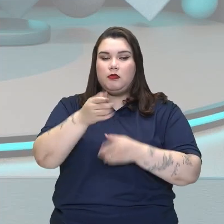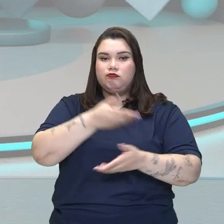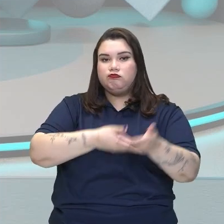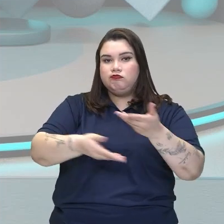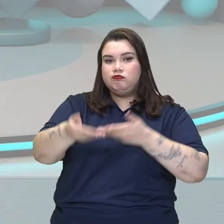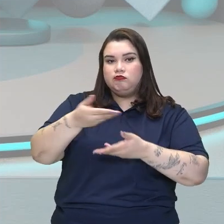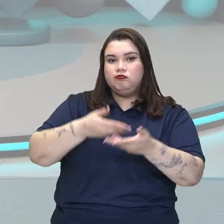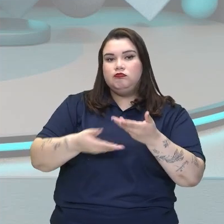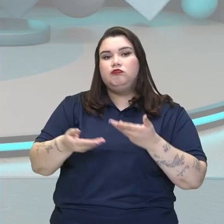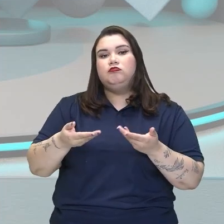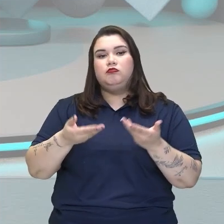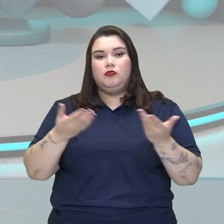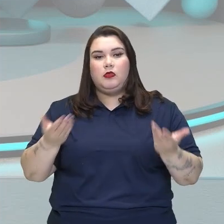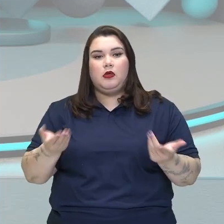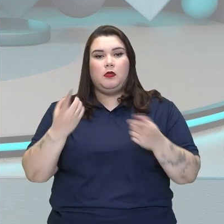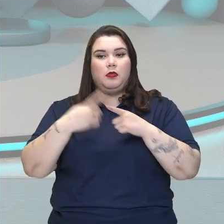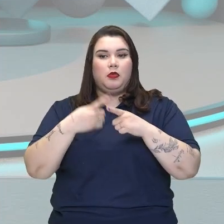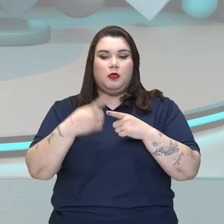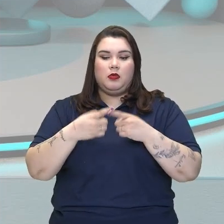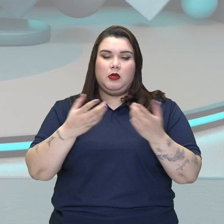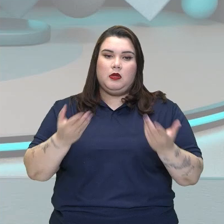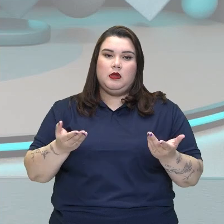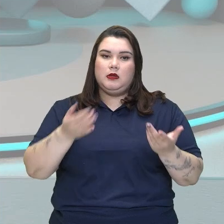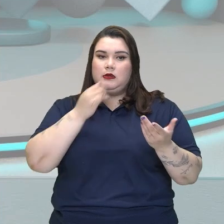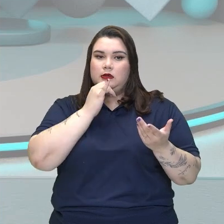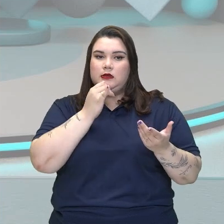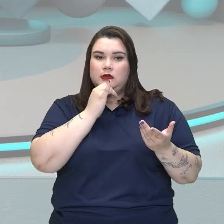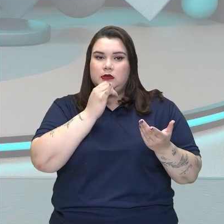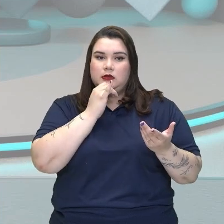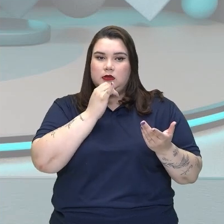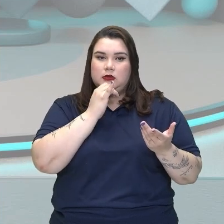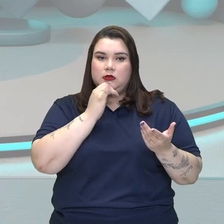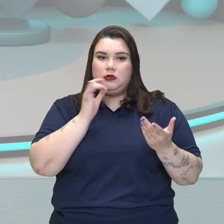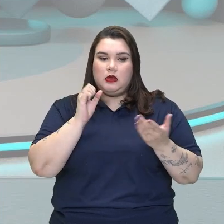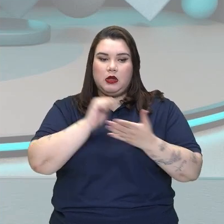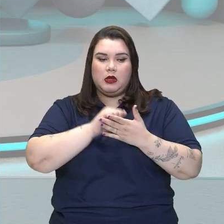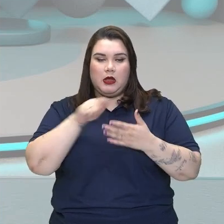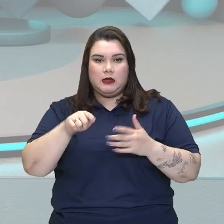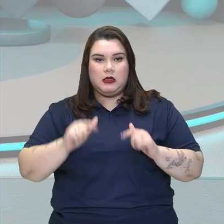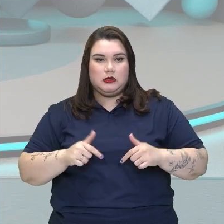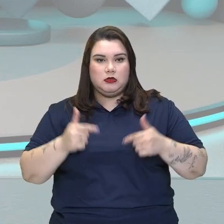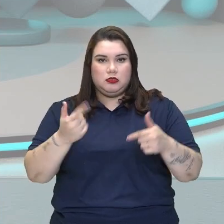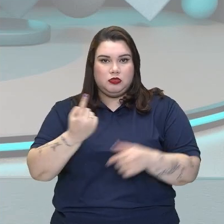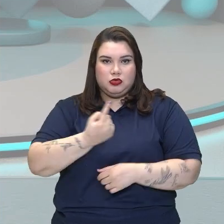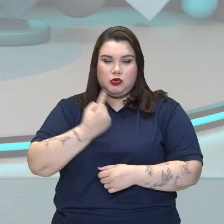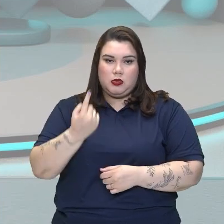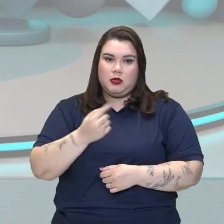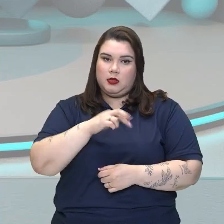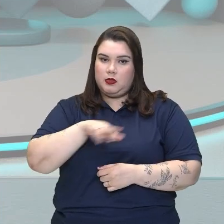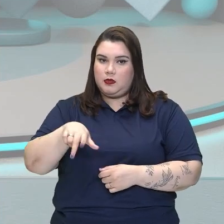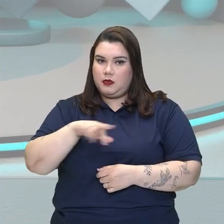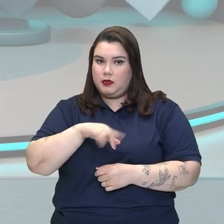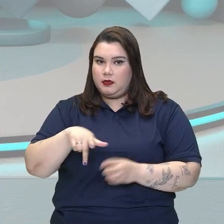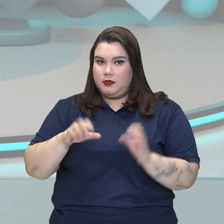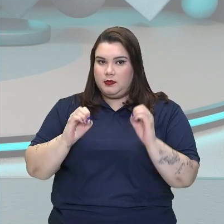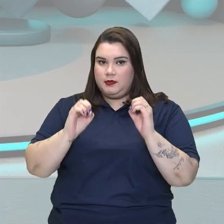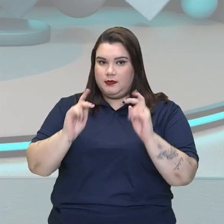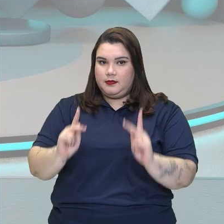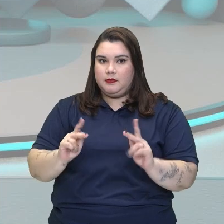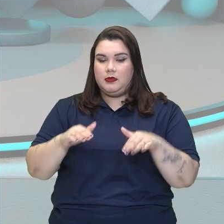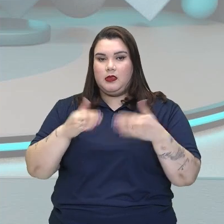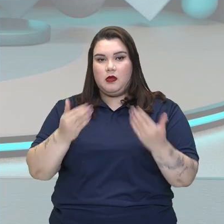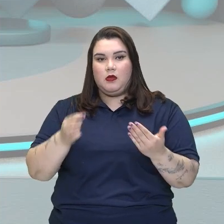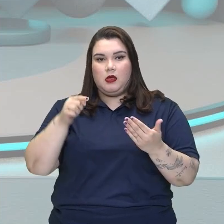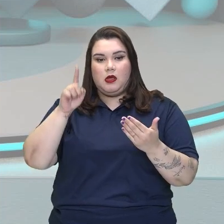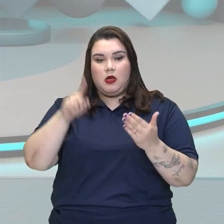né, até porque não é feito, essa atividade normalmente não é feita sozinho. Tá bom, gente? Então, isso aí